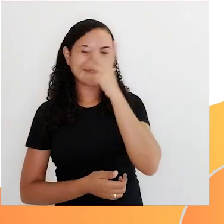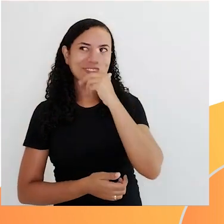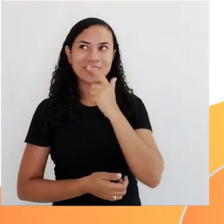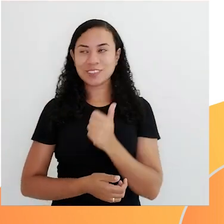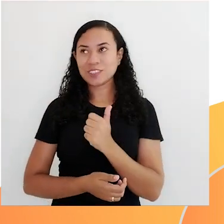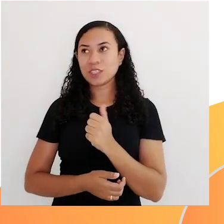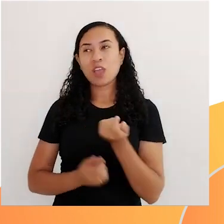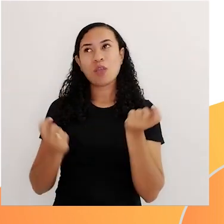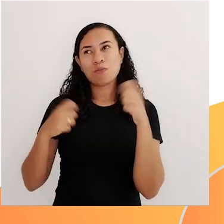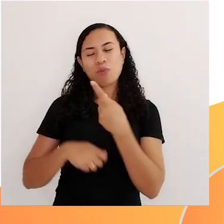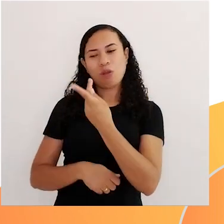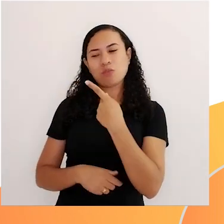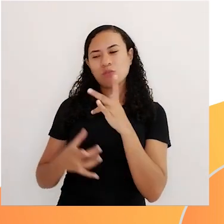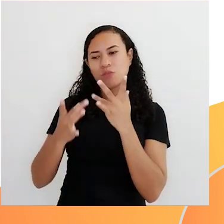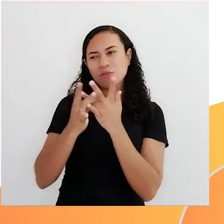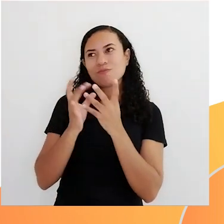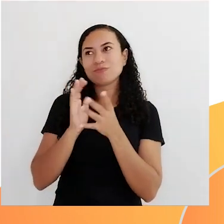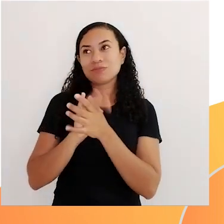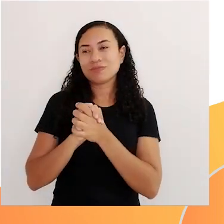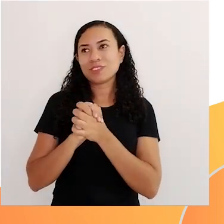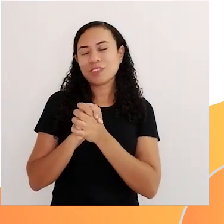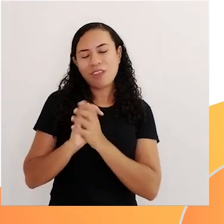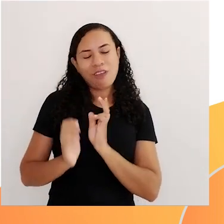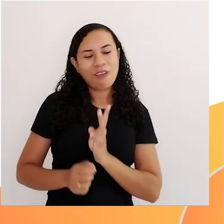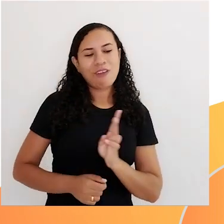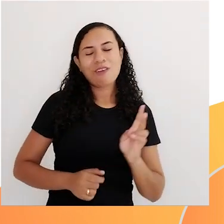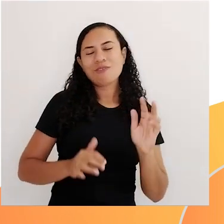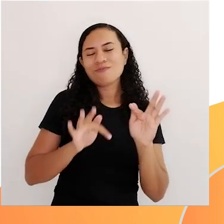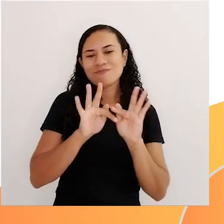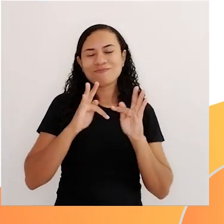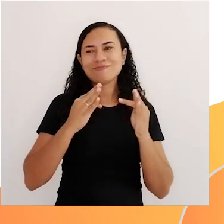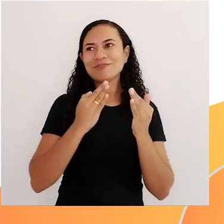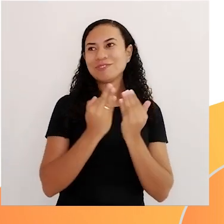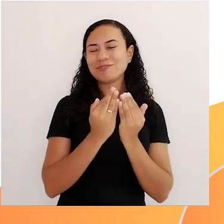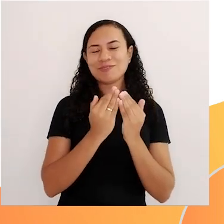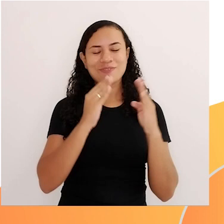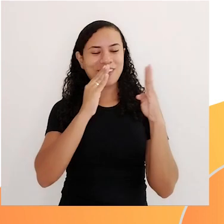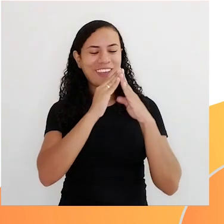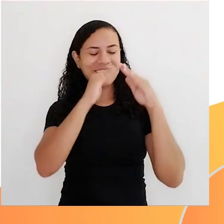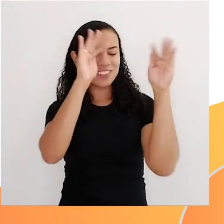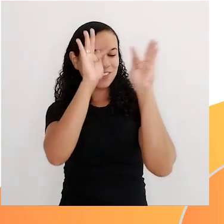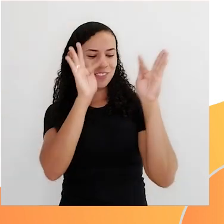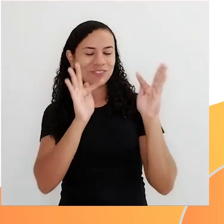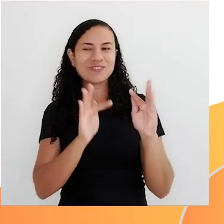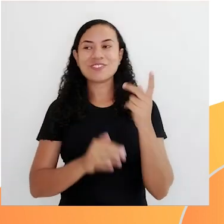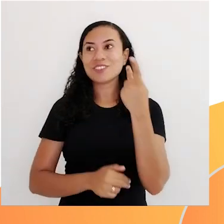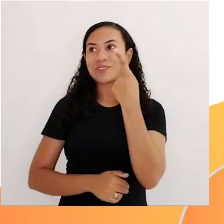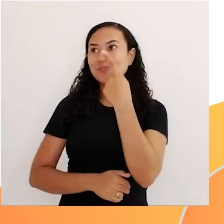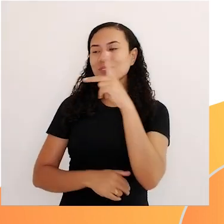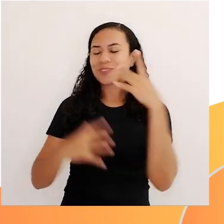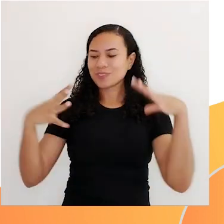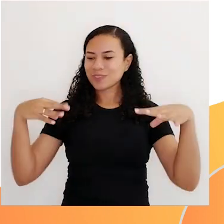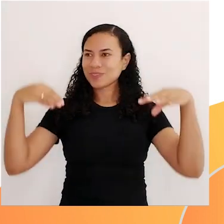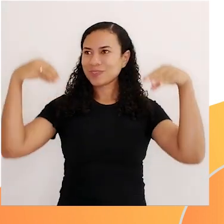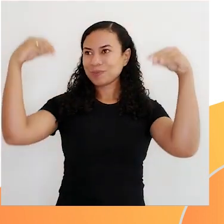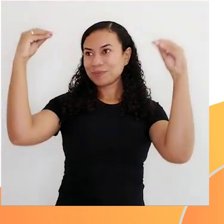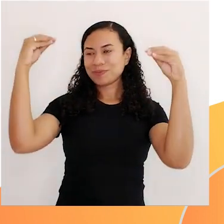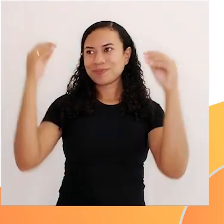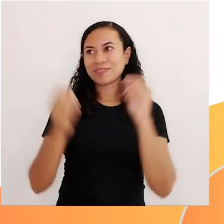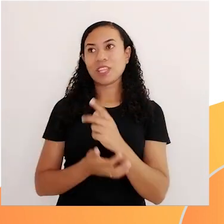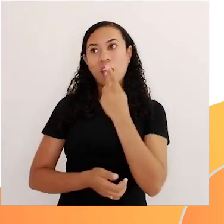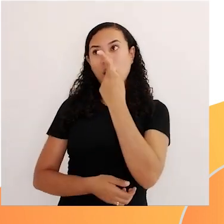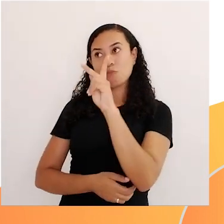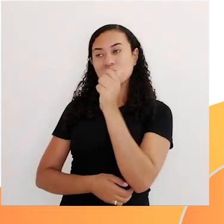e poderemos casar e constituir lar feliz no teu lindo castelo. A tua